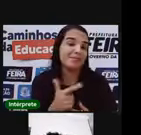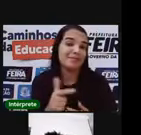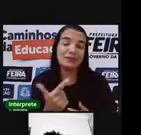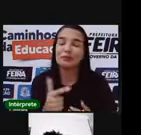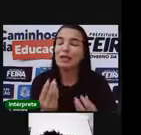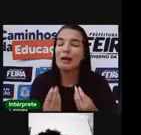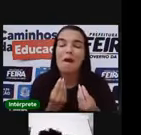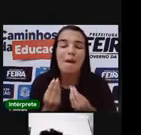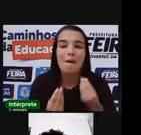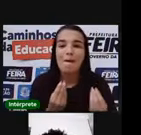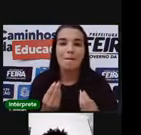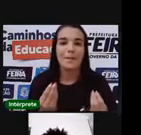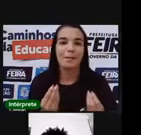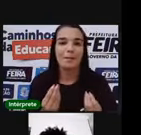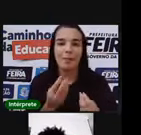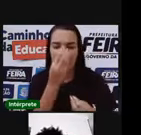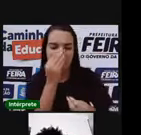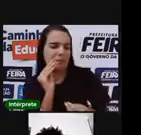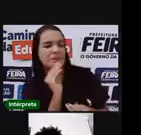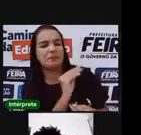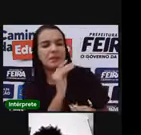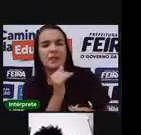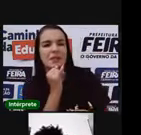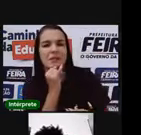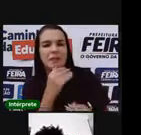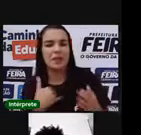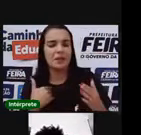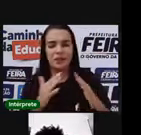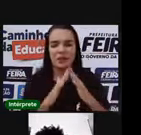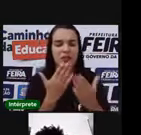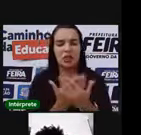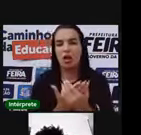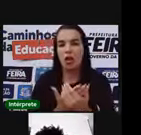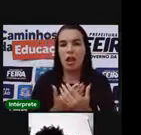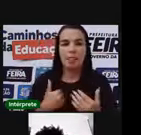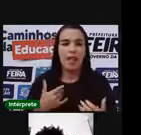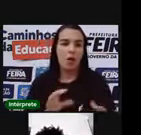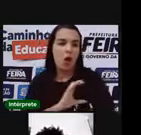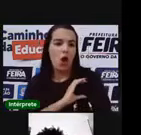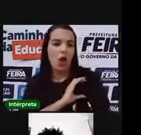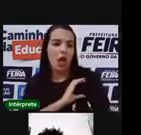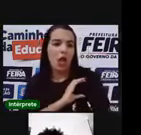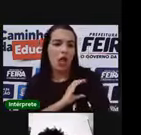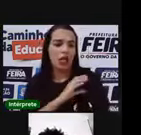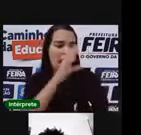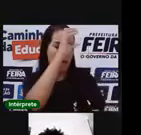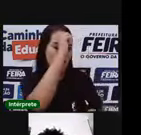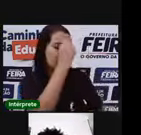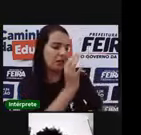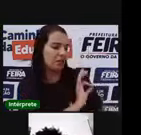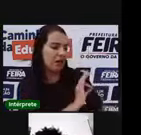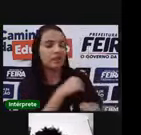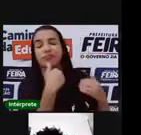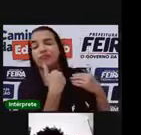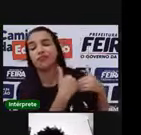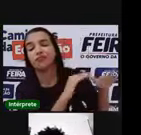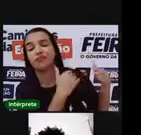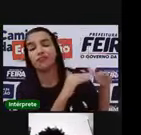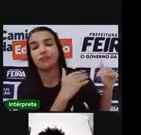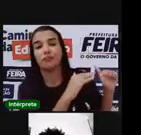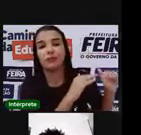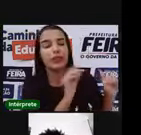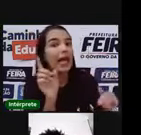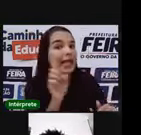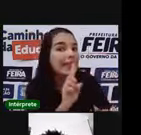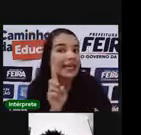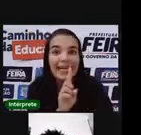ano sozinha, eu não estou nem aí para meus colegas que estão com dificuldade para aprender. eu devo ser, né? Eu devo ter união,